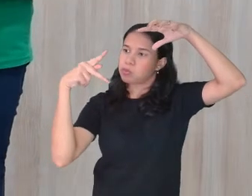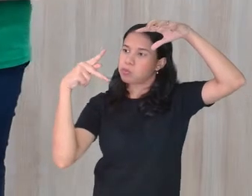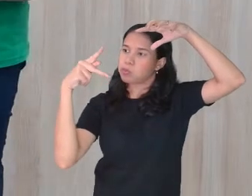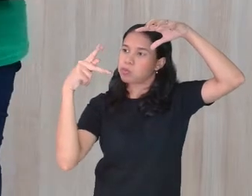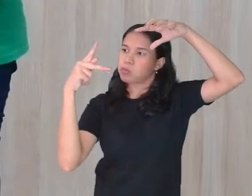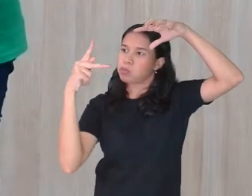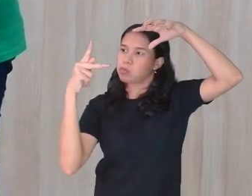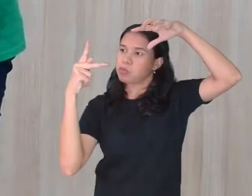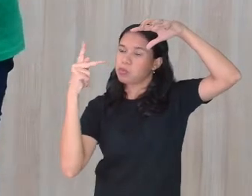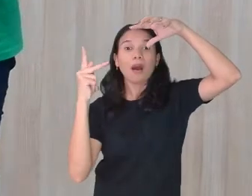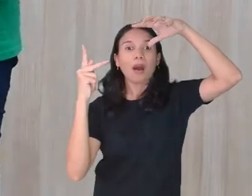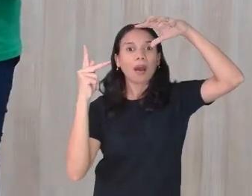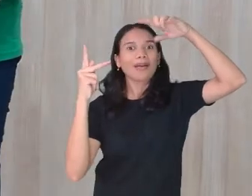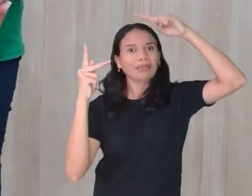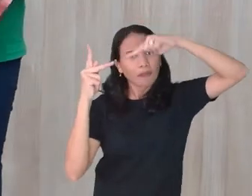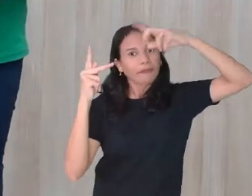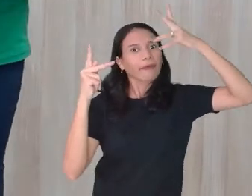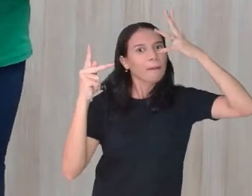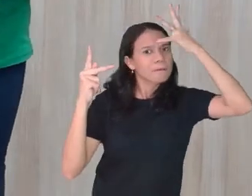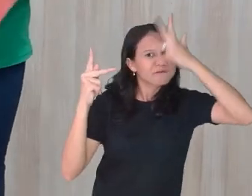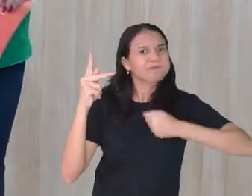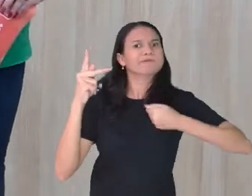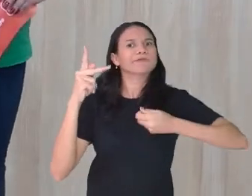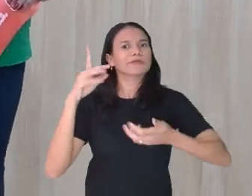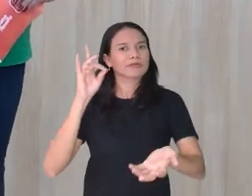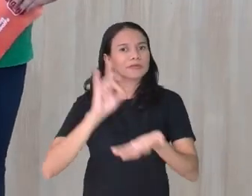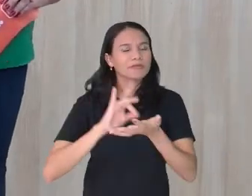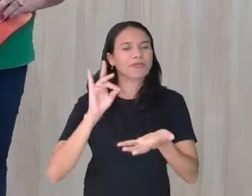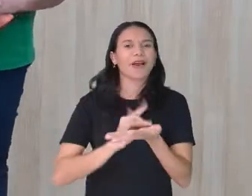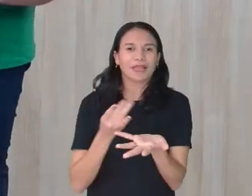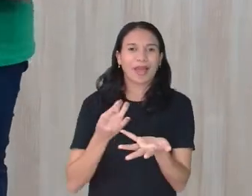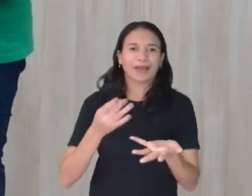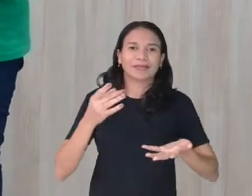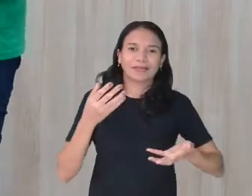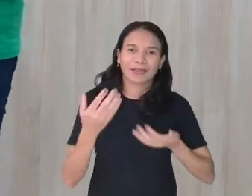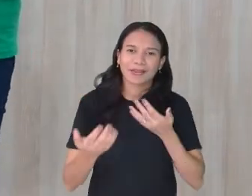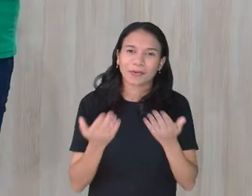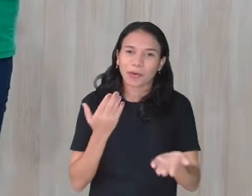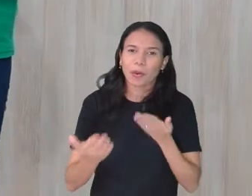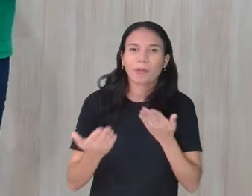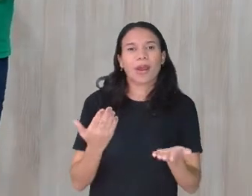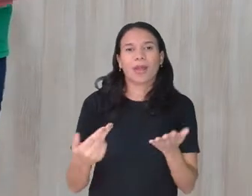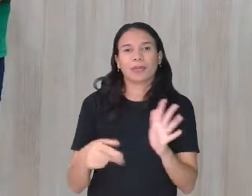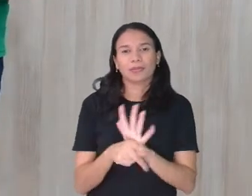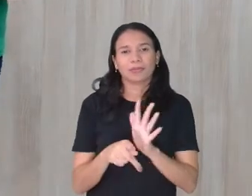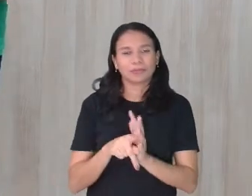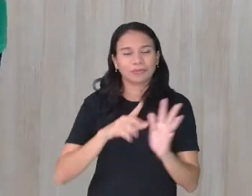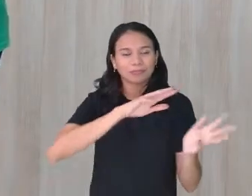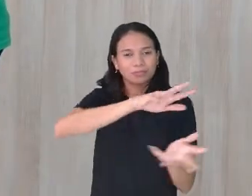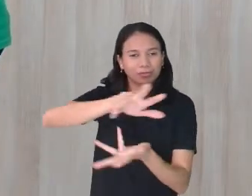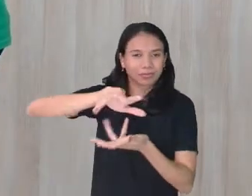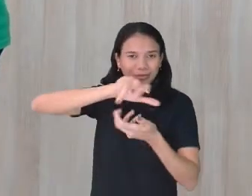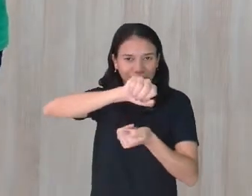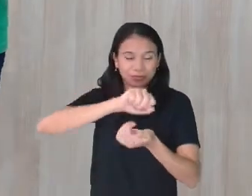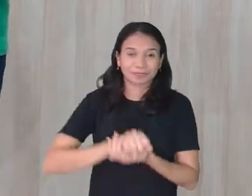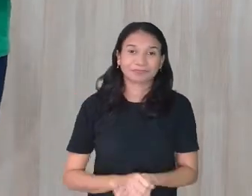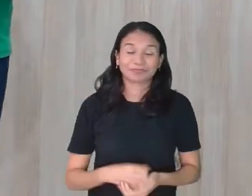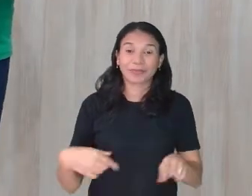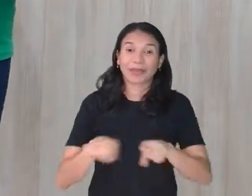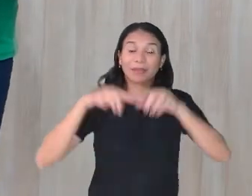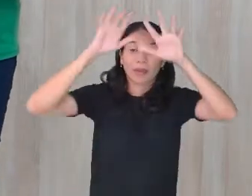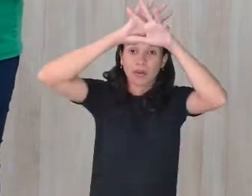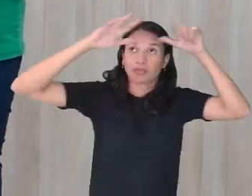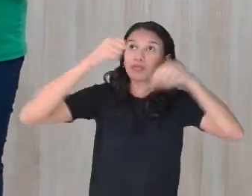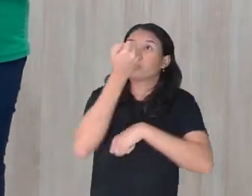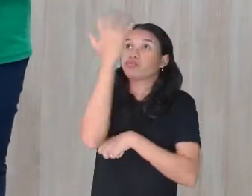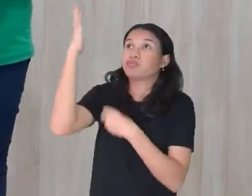brotar. Então é uma beleza ímpar em relação aí à questão dos biomas do mundo. A Mata Atlântica,